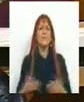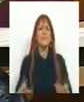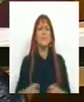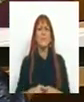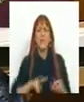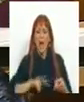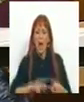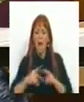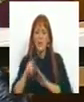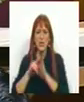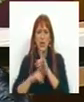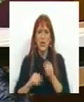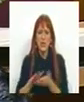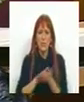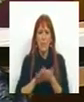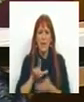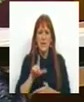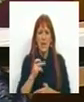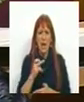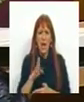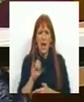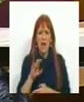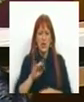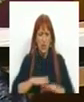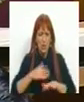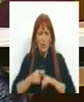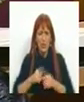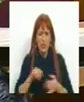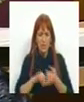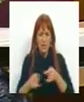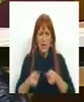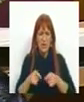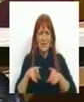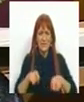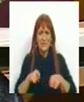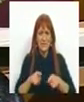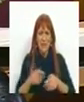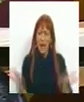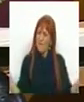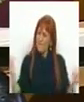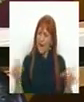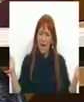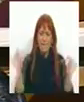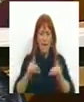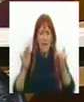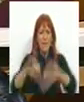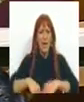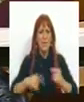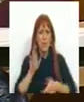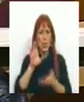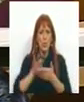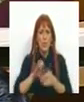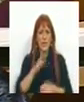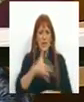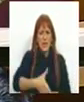para a alteração do Estatuto da Base das Lajes e o reforço das condições da atratividade a um